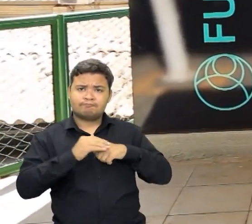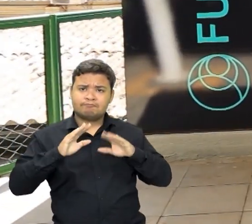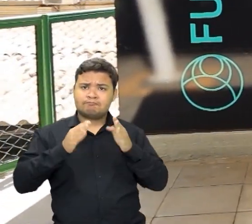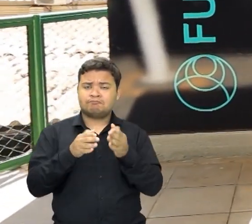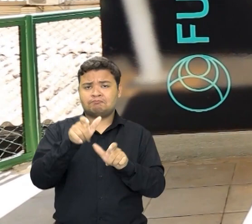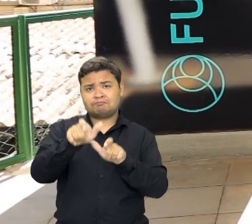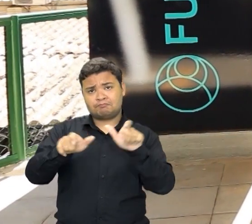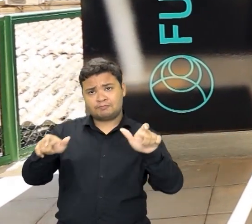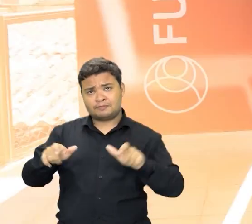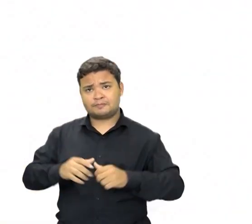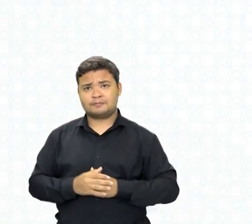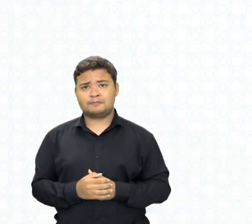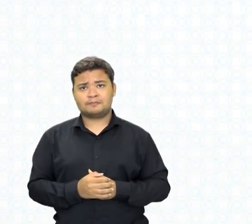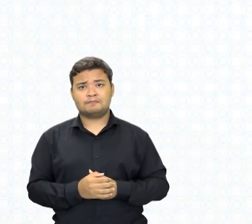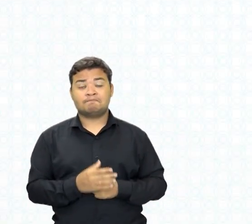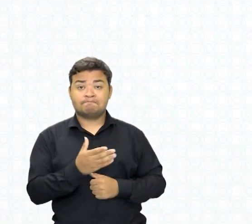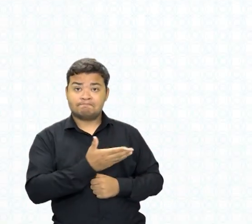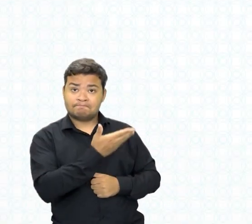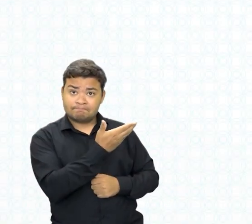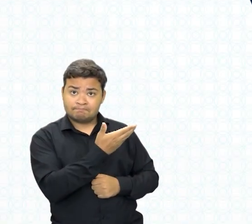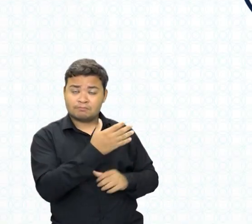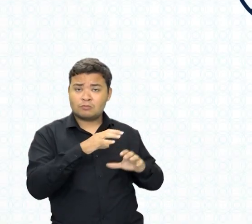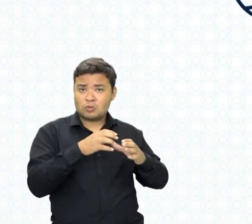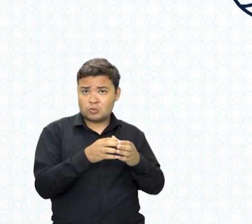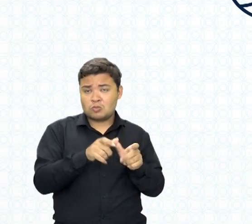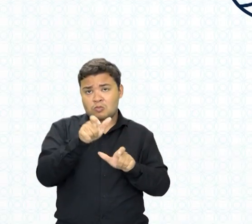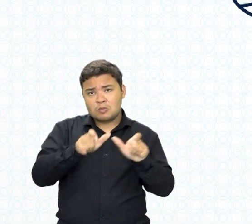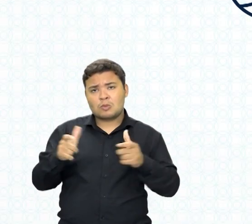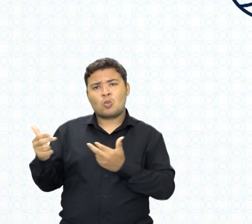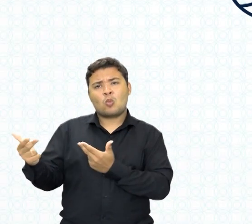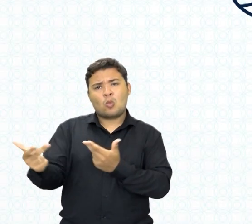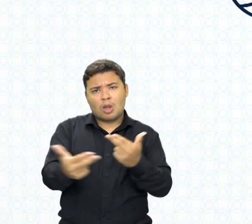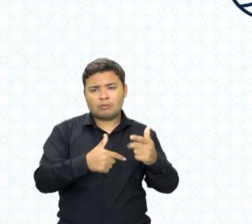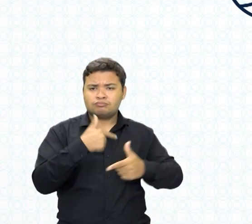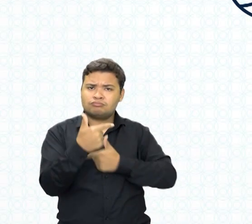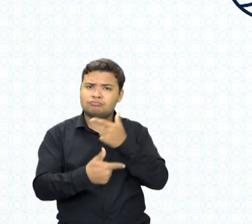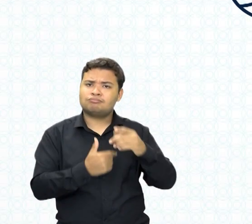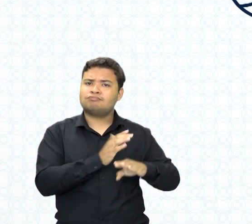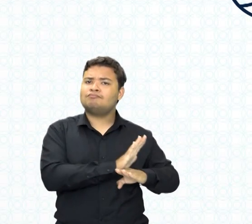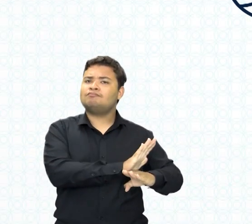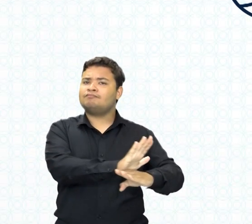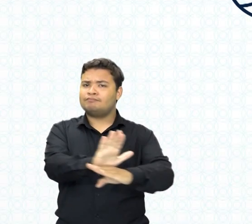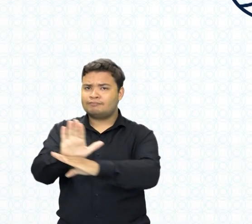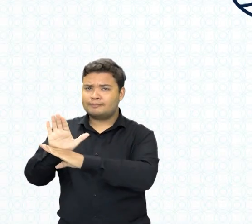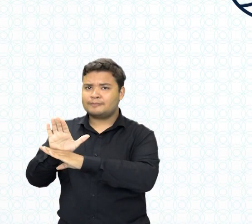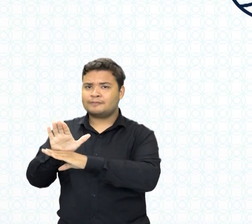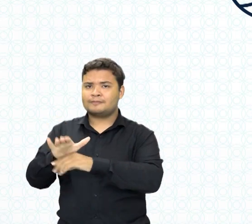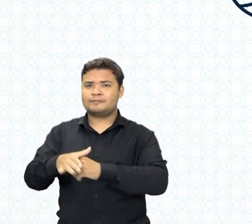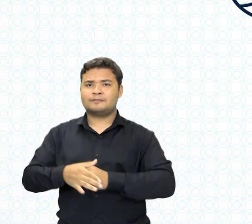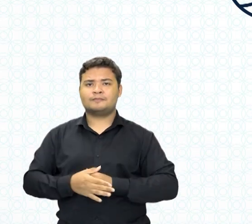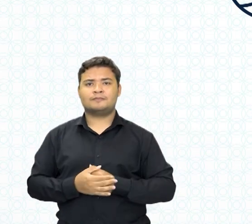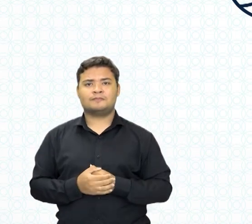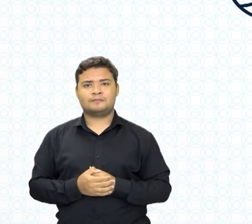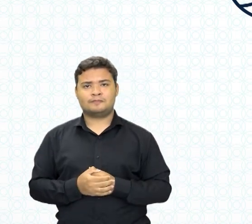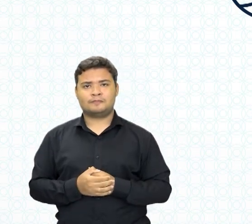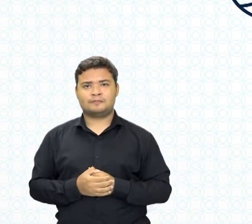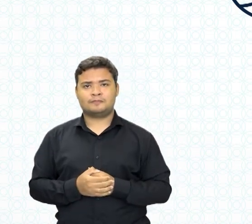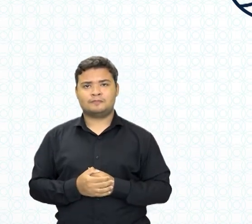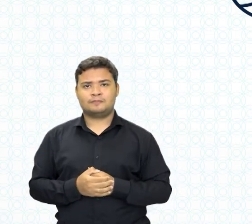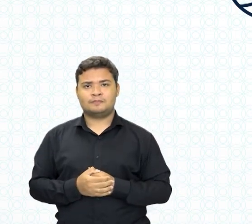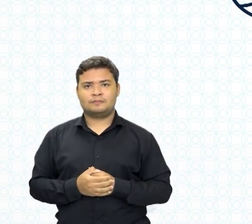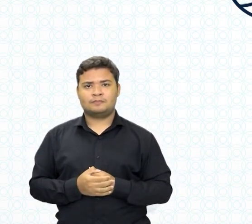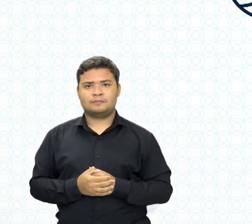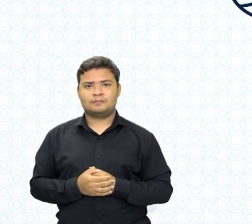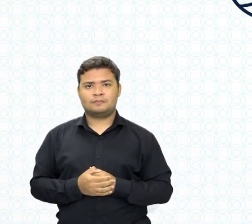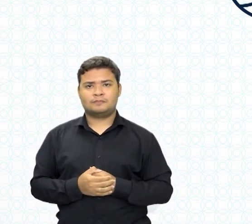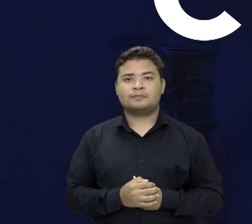assistenciais, otimização de custos, eficiência e eficácia em uma assistência humanizada. Assim, ela